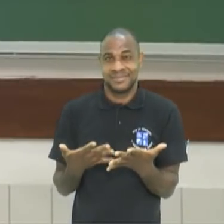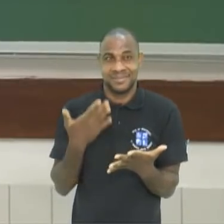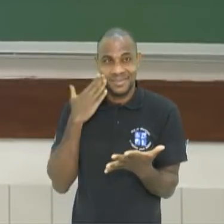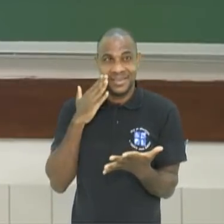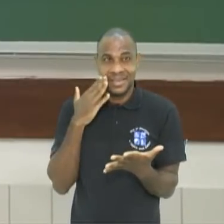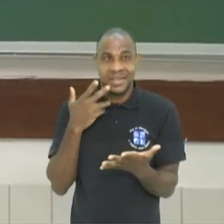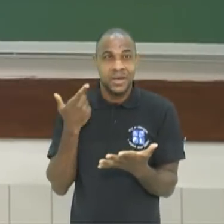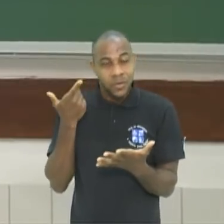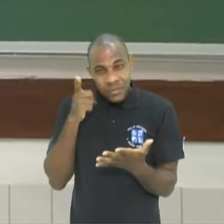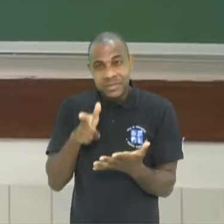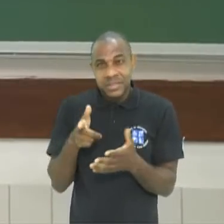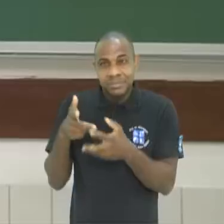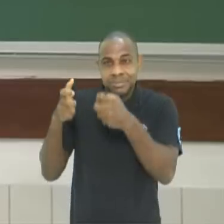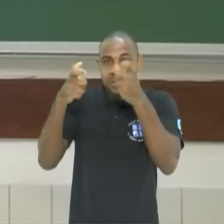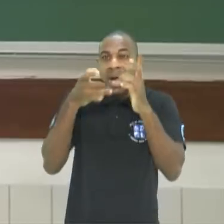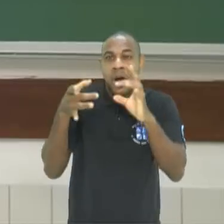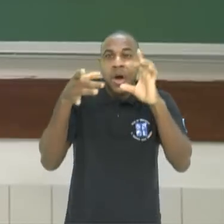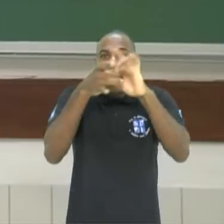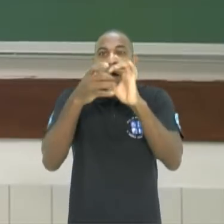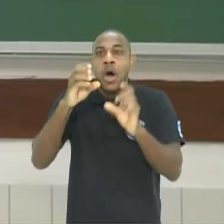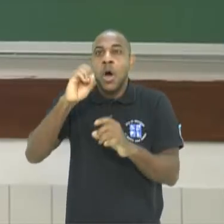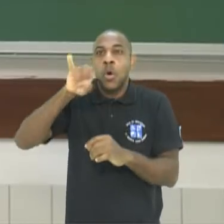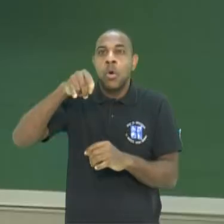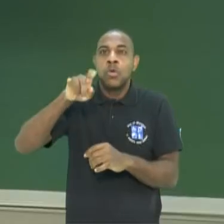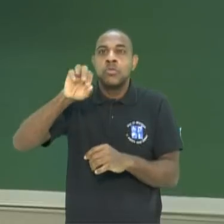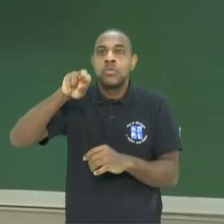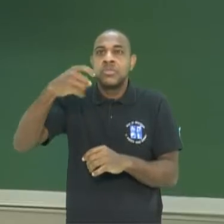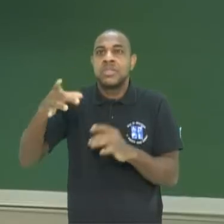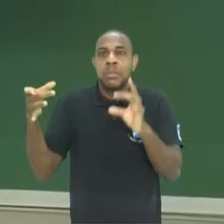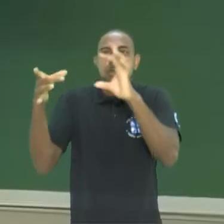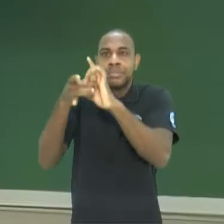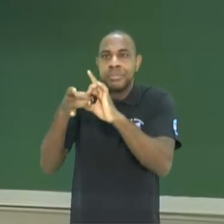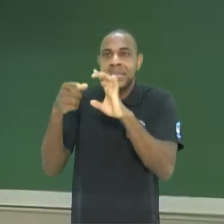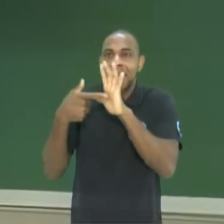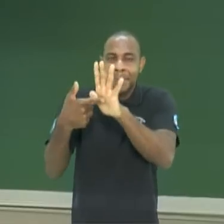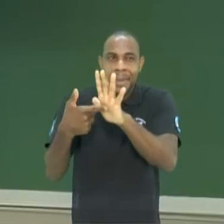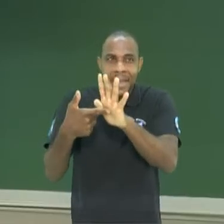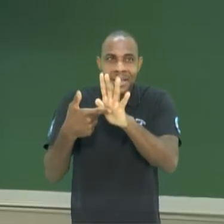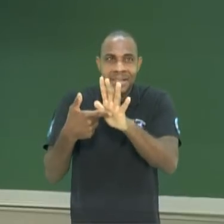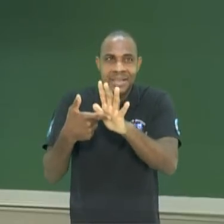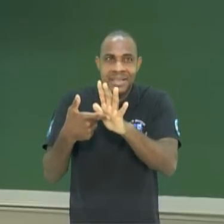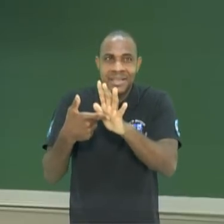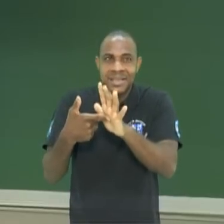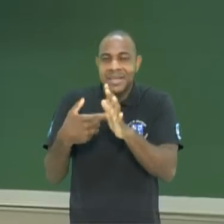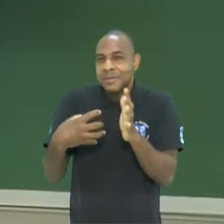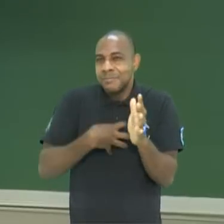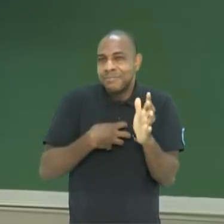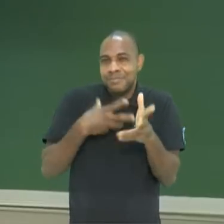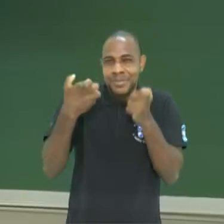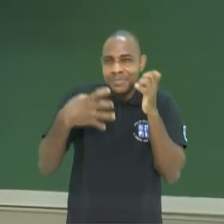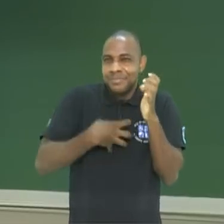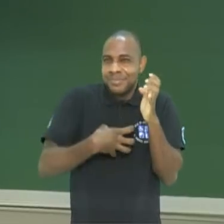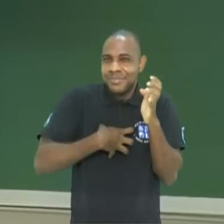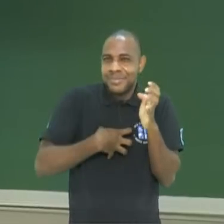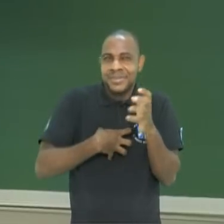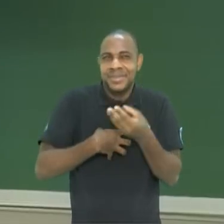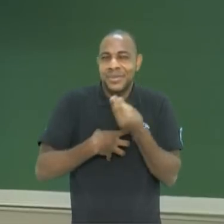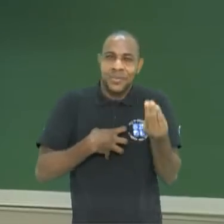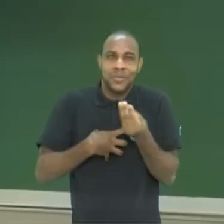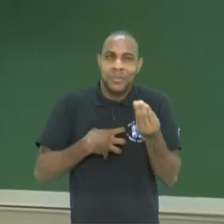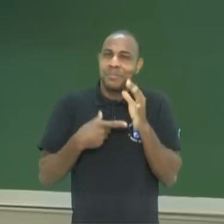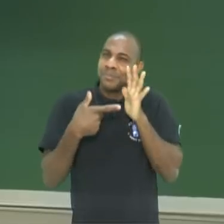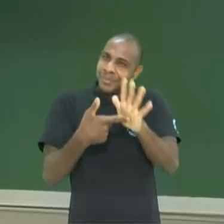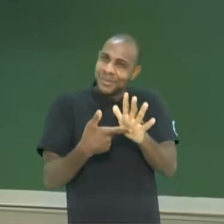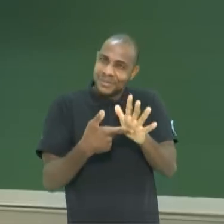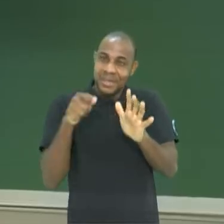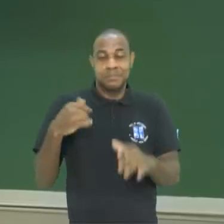quais são as conjunções que aparecem? Conseguiram também pensar a respeito do sentido? Os sentidos produzidos são